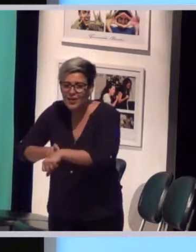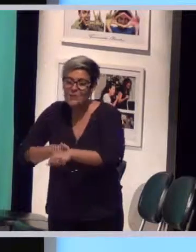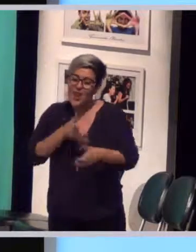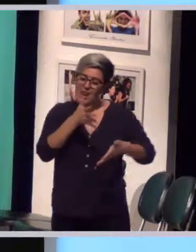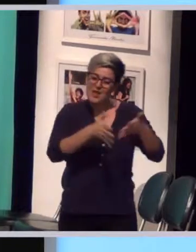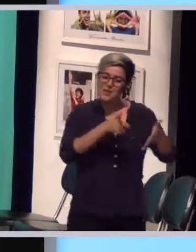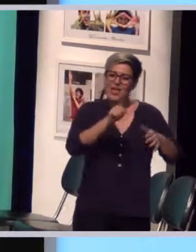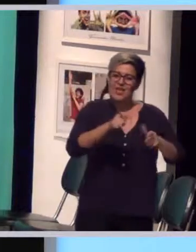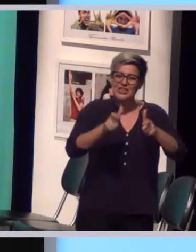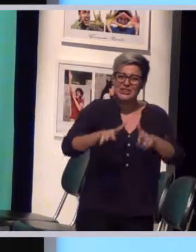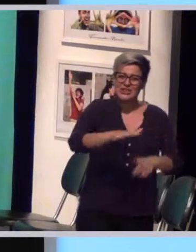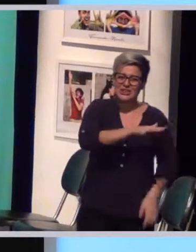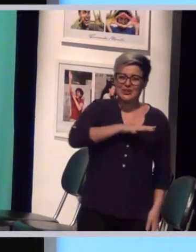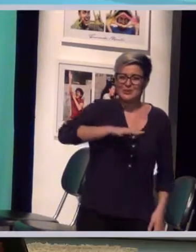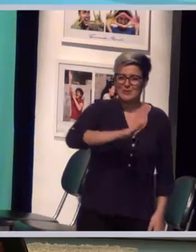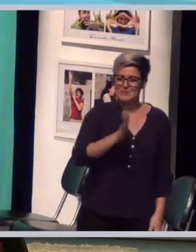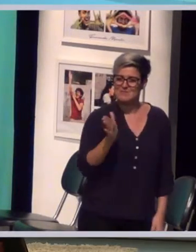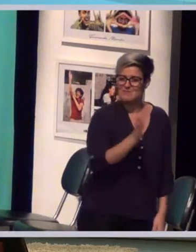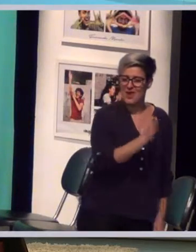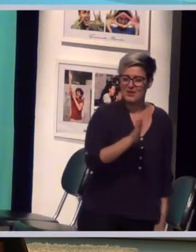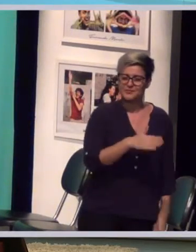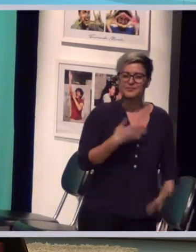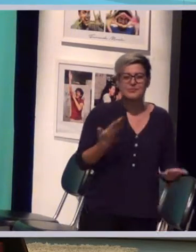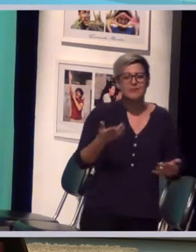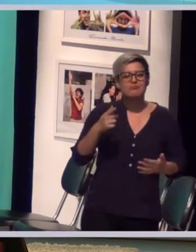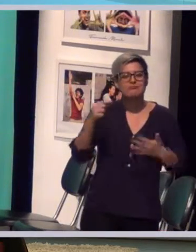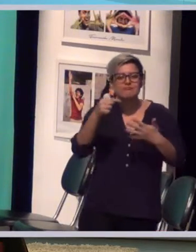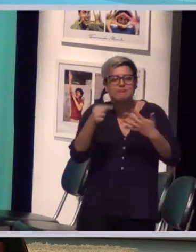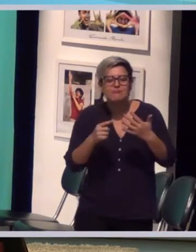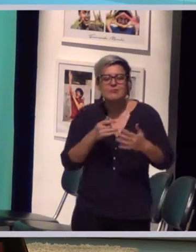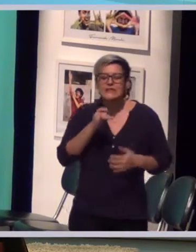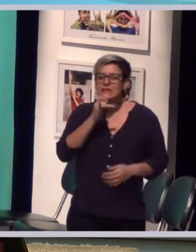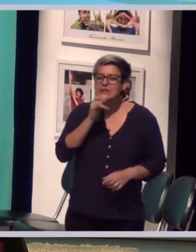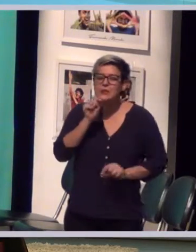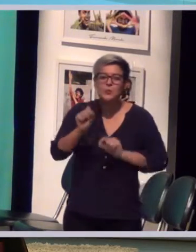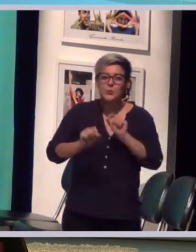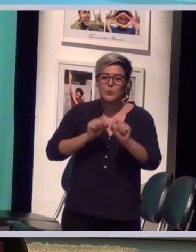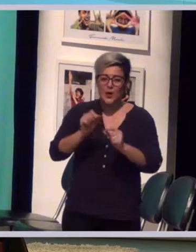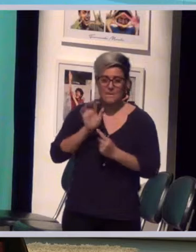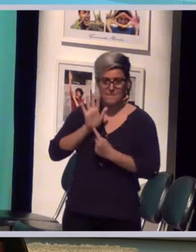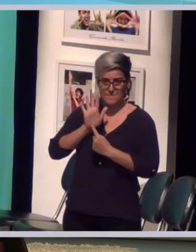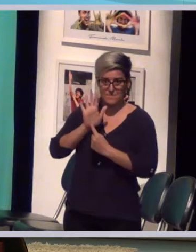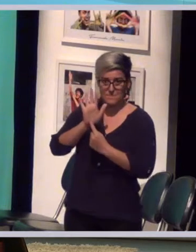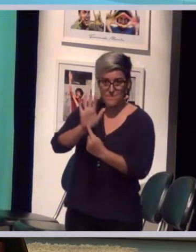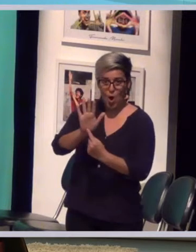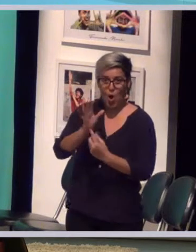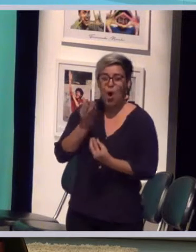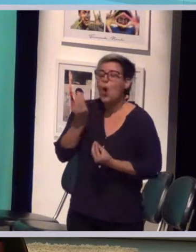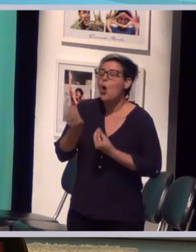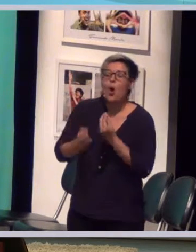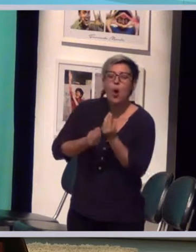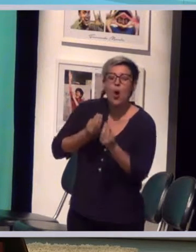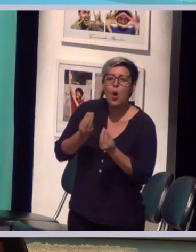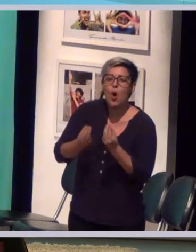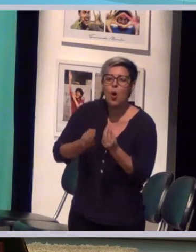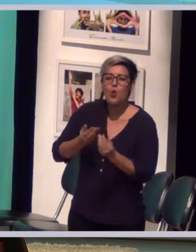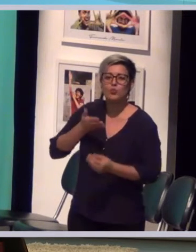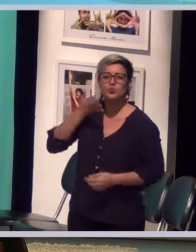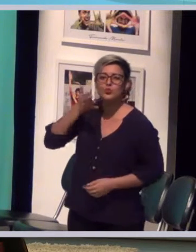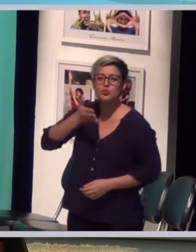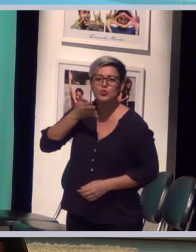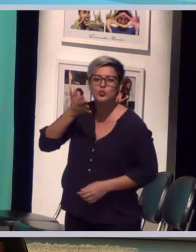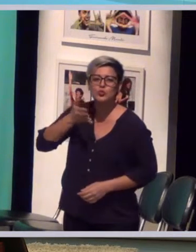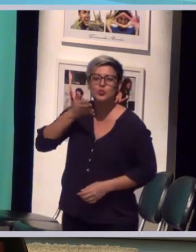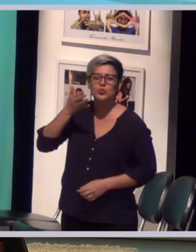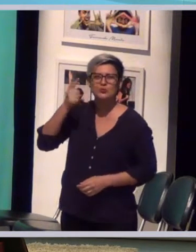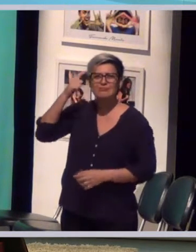enfim. Esses são só alguns exemplos, né, para mostrar como que o discurso, a